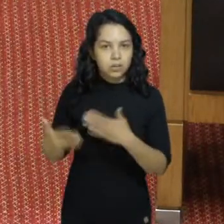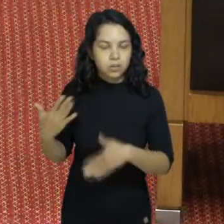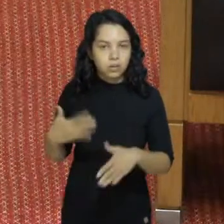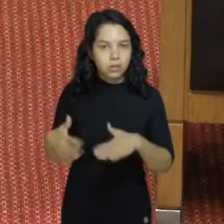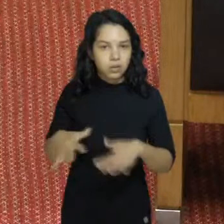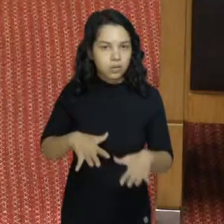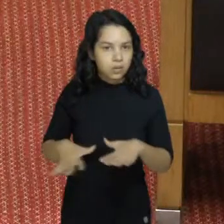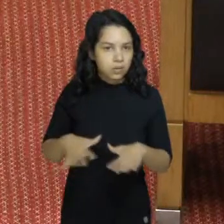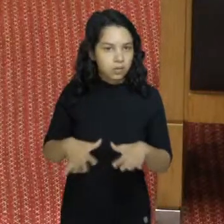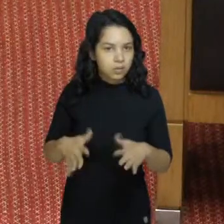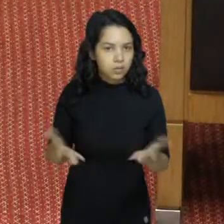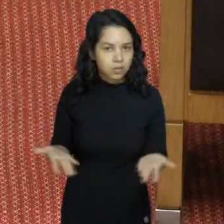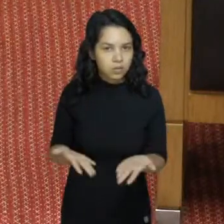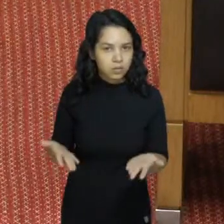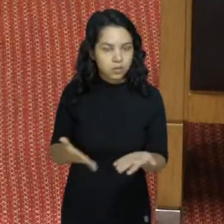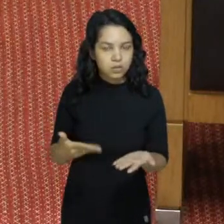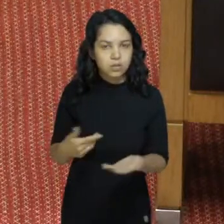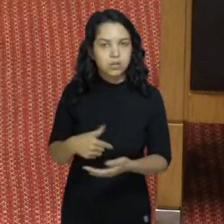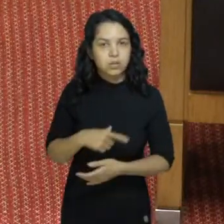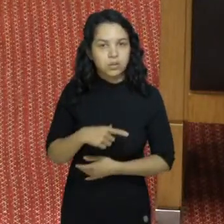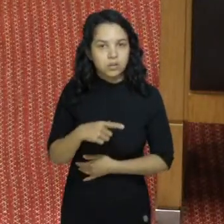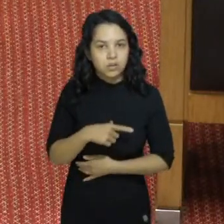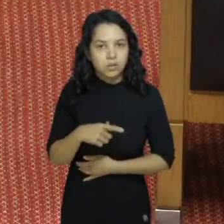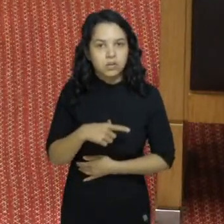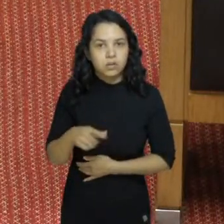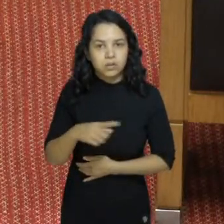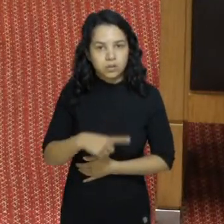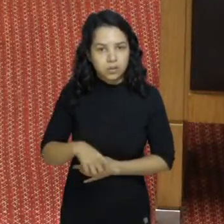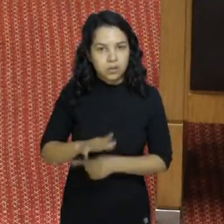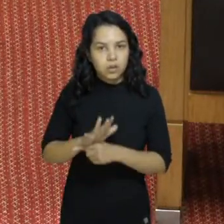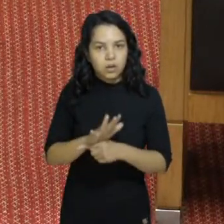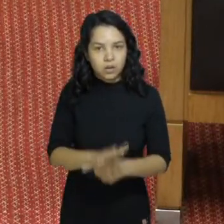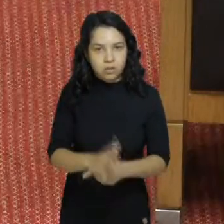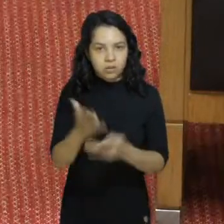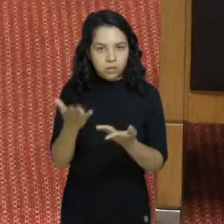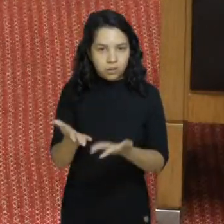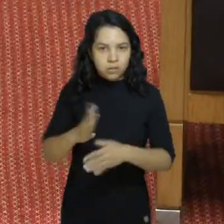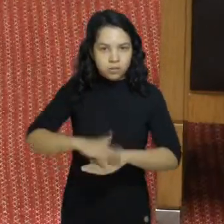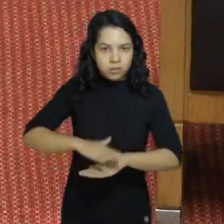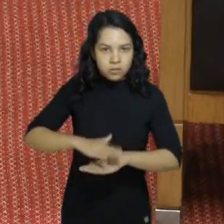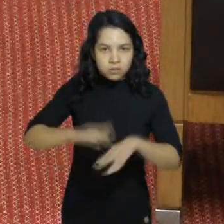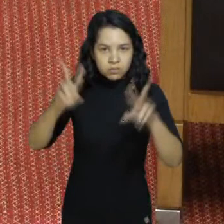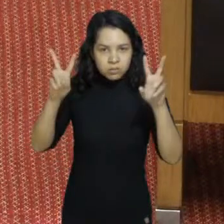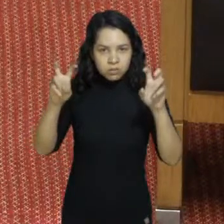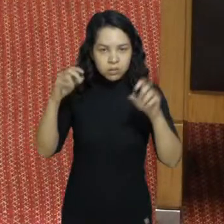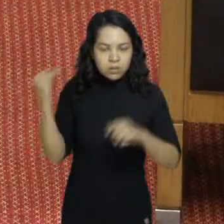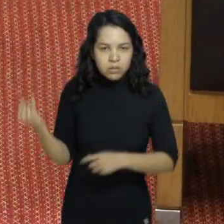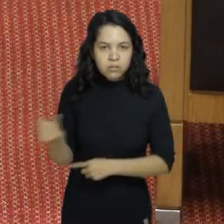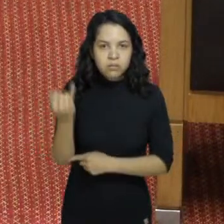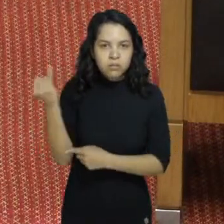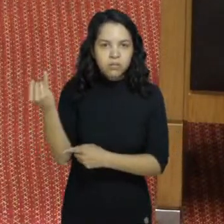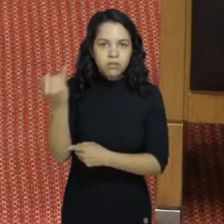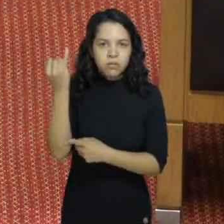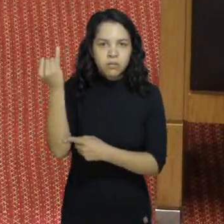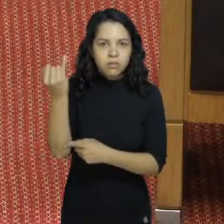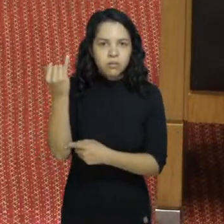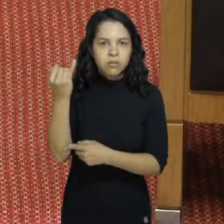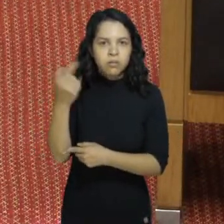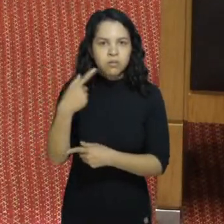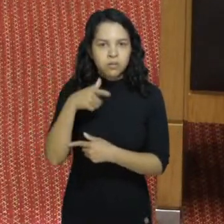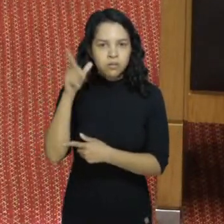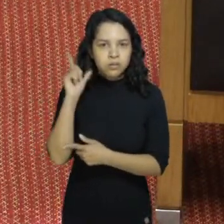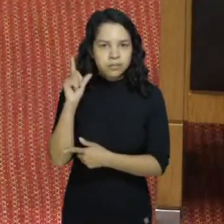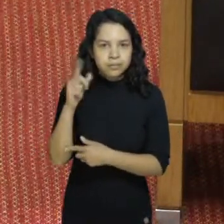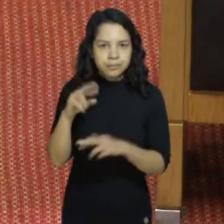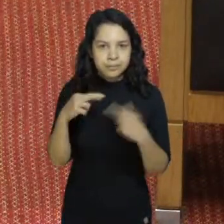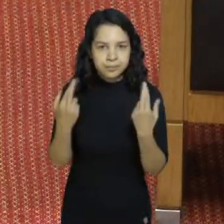como aqui nós vemos fazendo e muito com ajuda do Senhor que trouxe esse tema importantíssimo para a última reunião